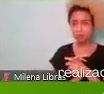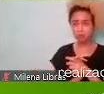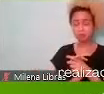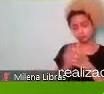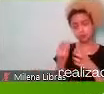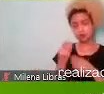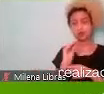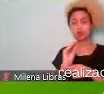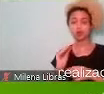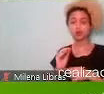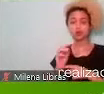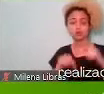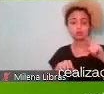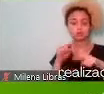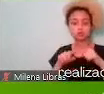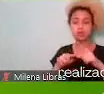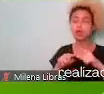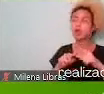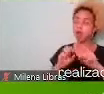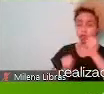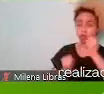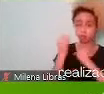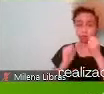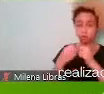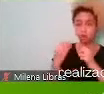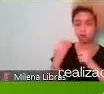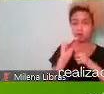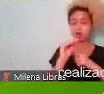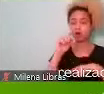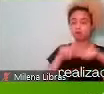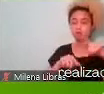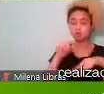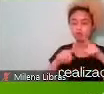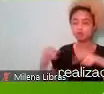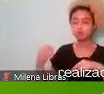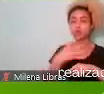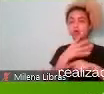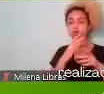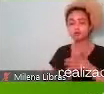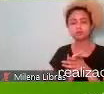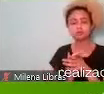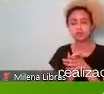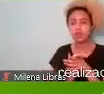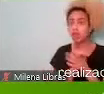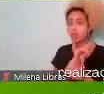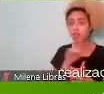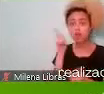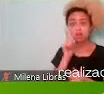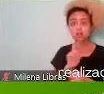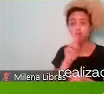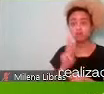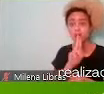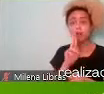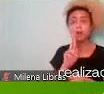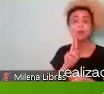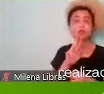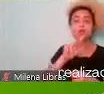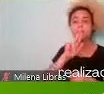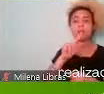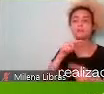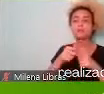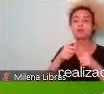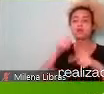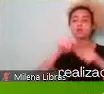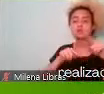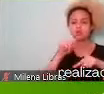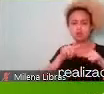novo, a indústria colocava um produto novo no mercado e eu não conseguia utilizar. Não porque o produto não fosse bom, o